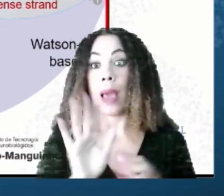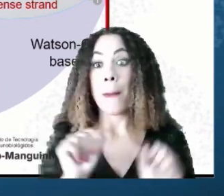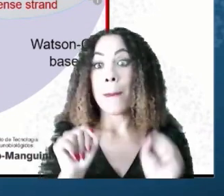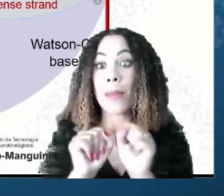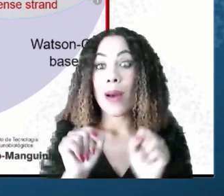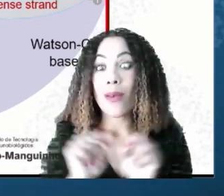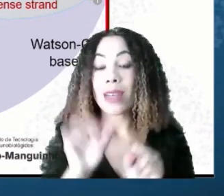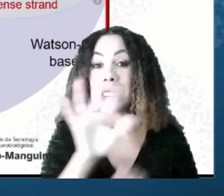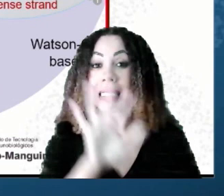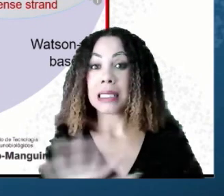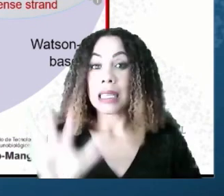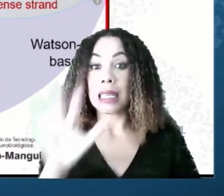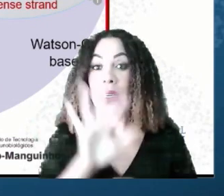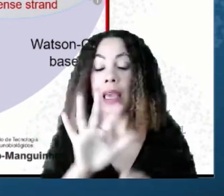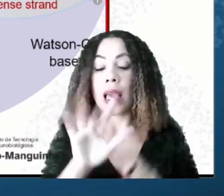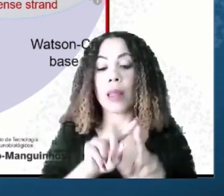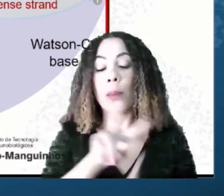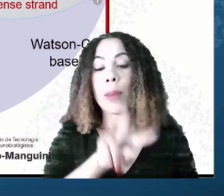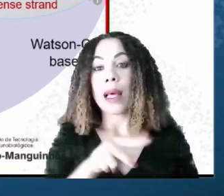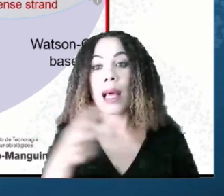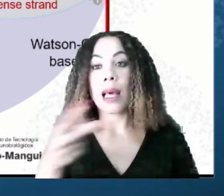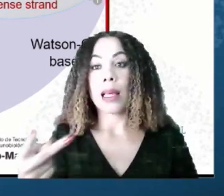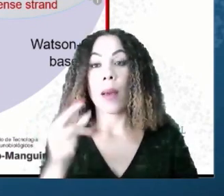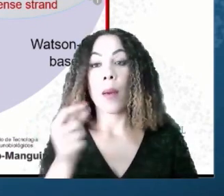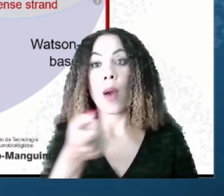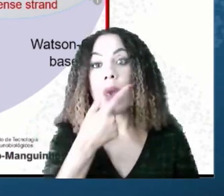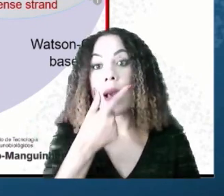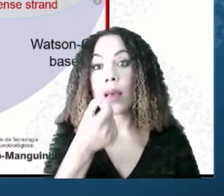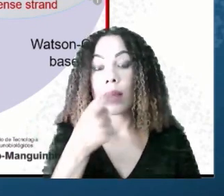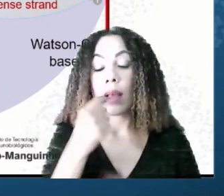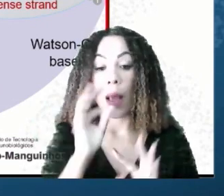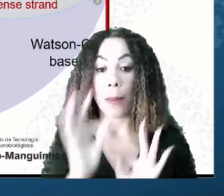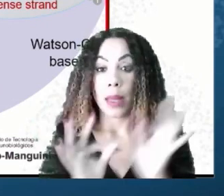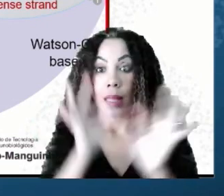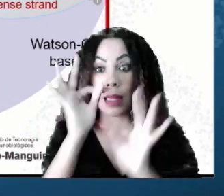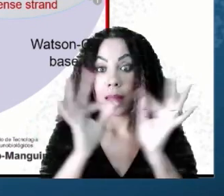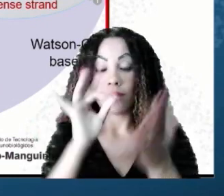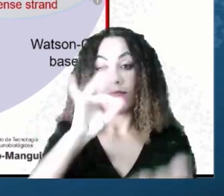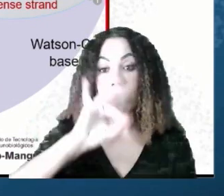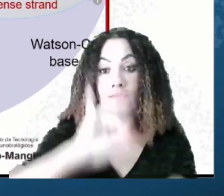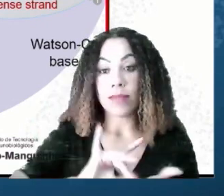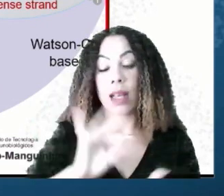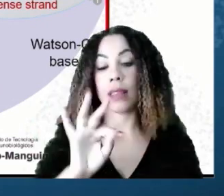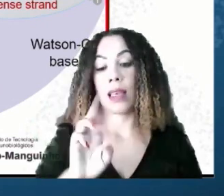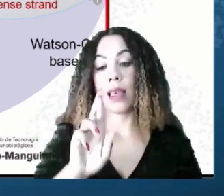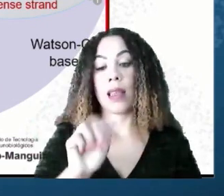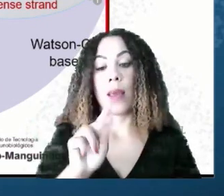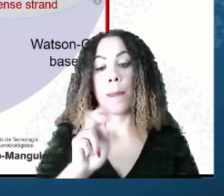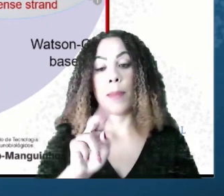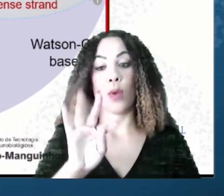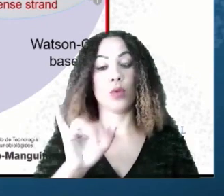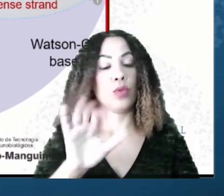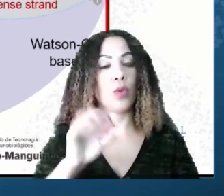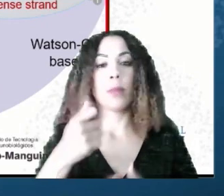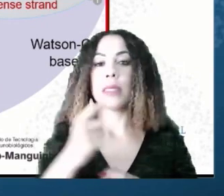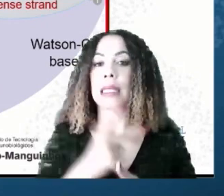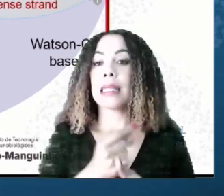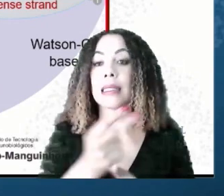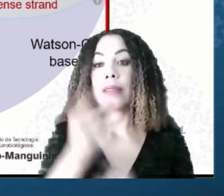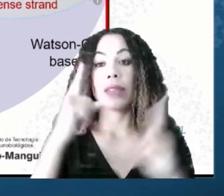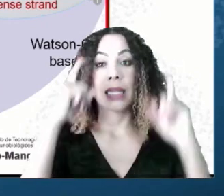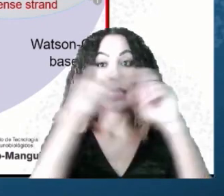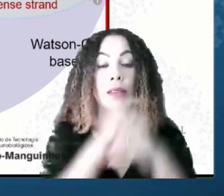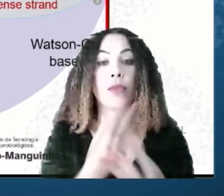isso e transformar isso num medicamento terapêutico de tratamento, nós temos que superar muitos desafios. Eu